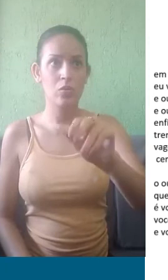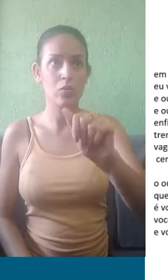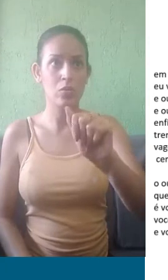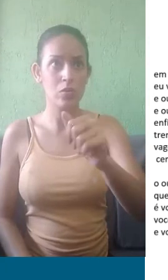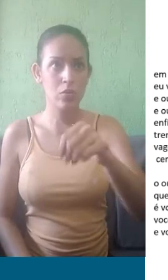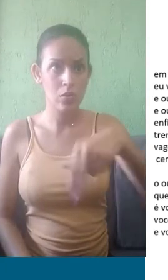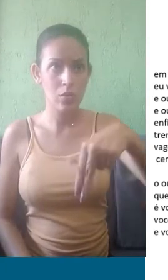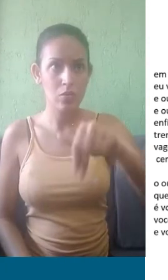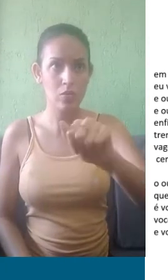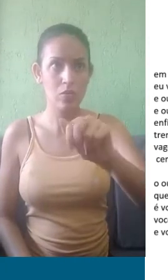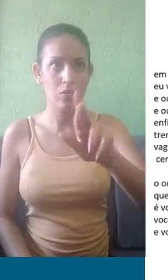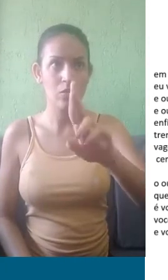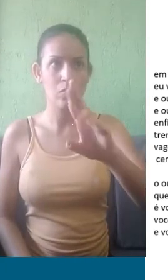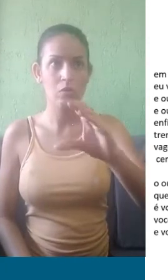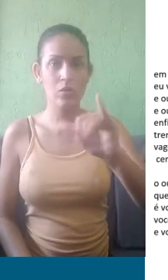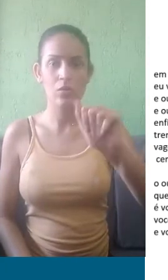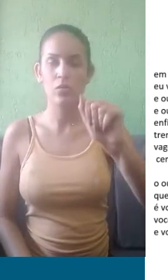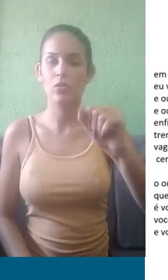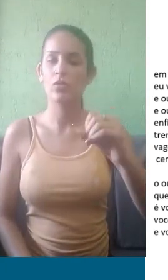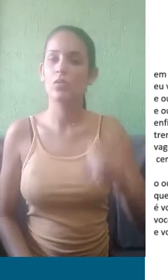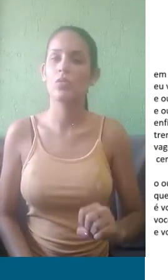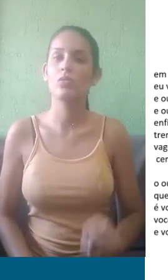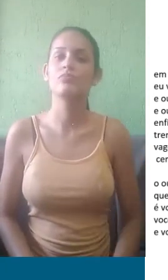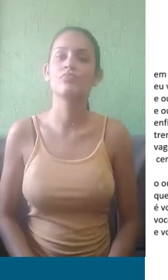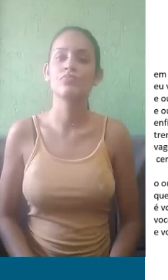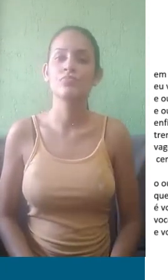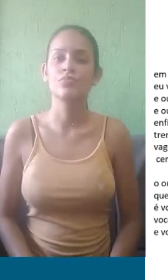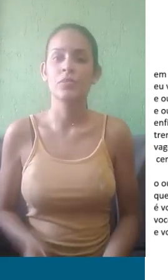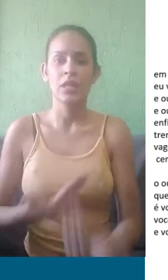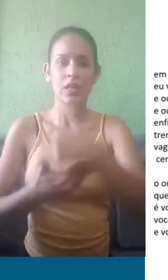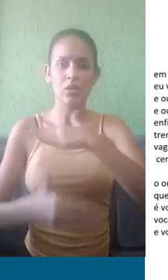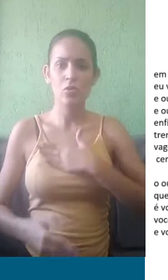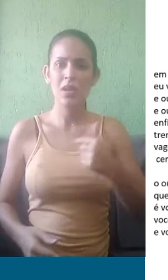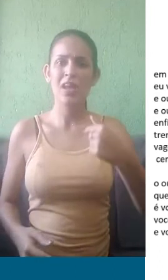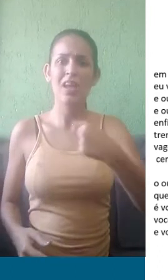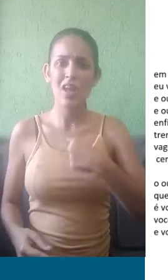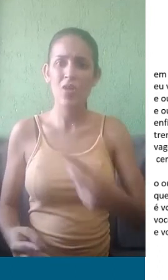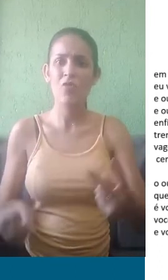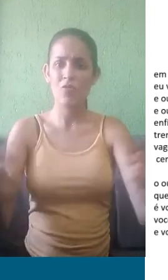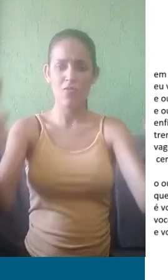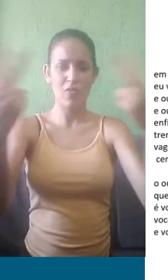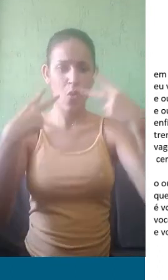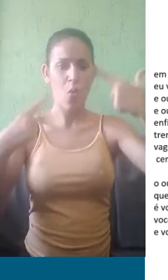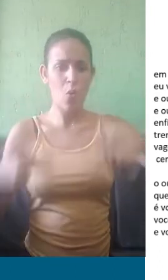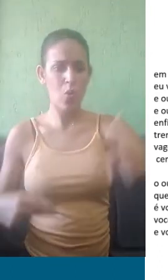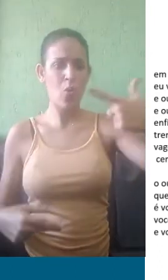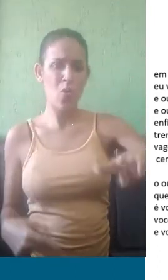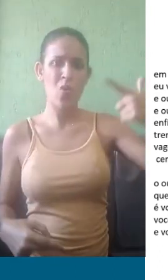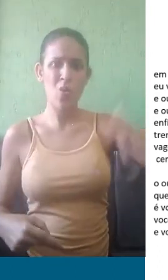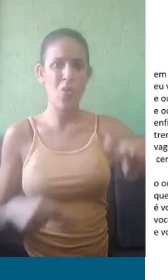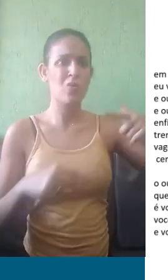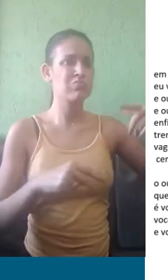Em mim eu vejo outro e outro e outro, enfim, dezenas, transpassando vagões cheios de